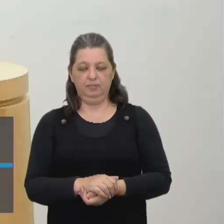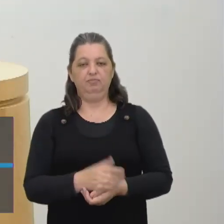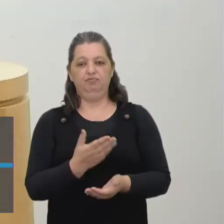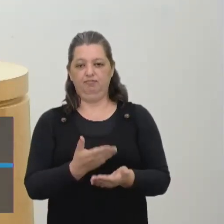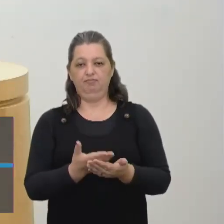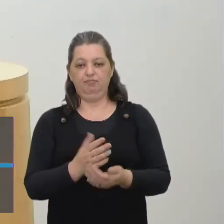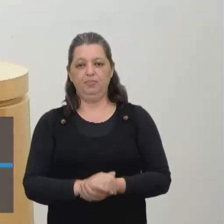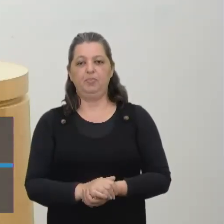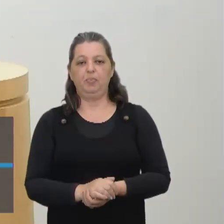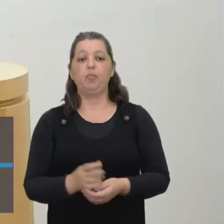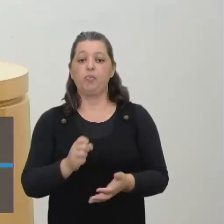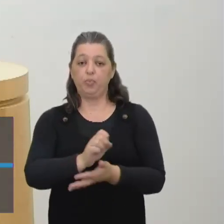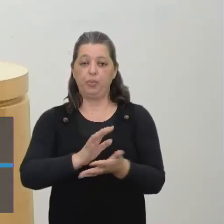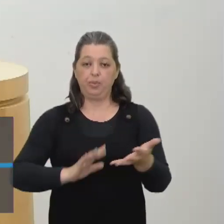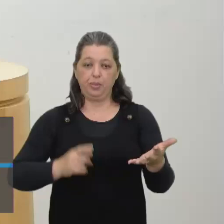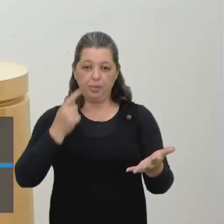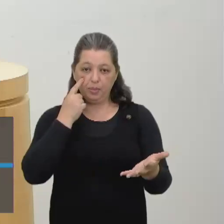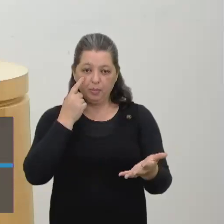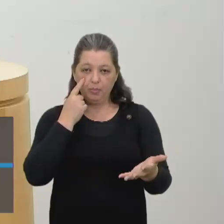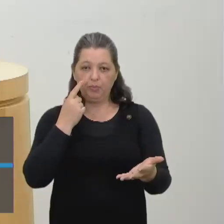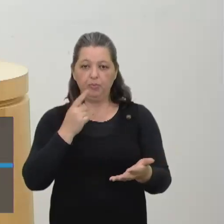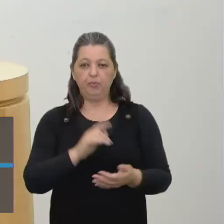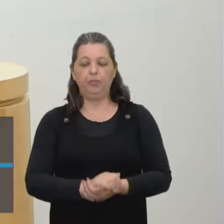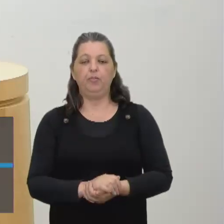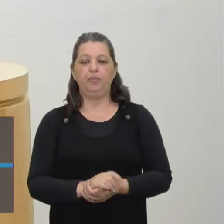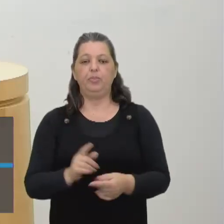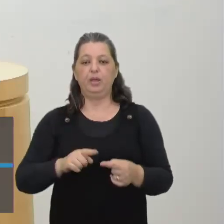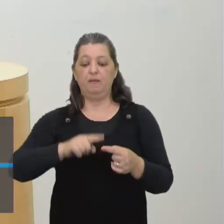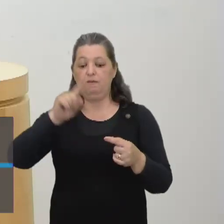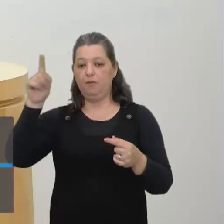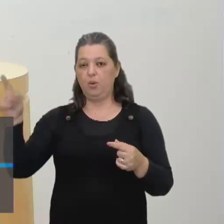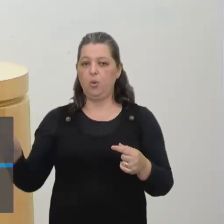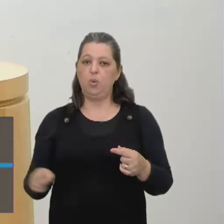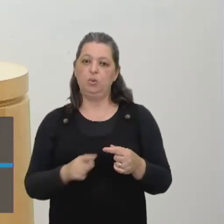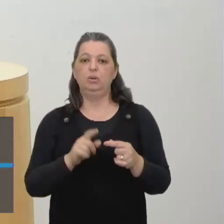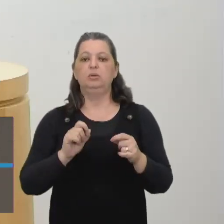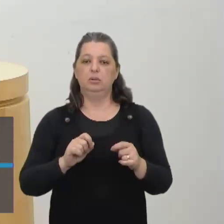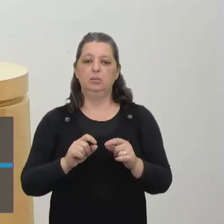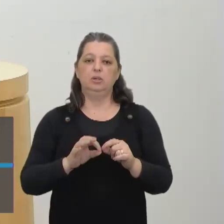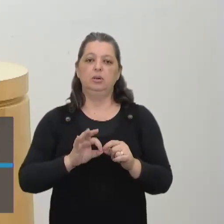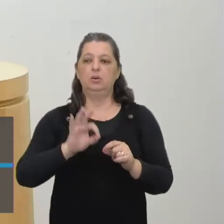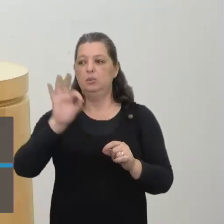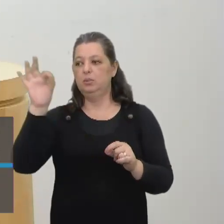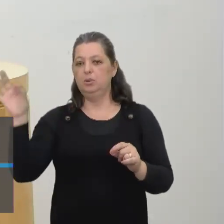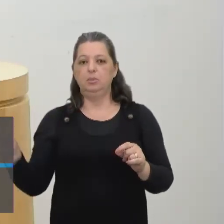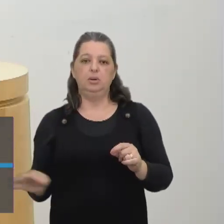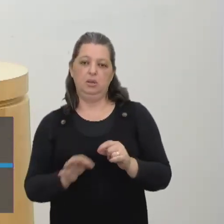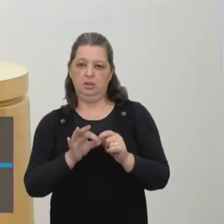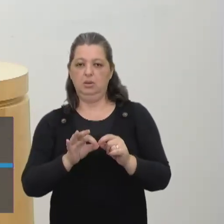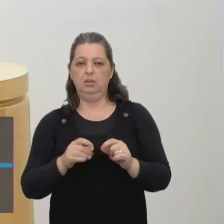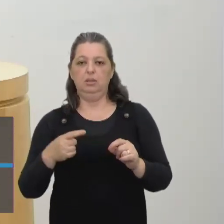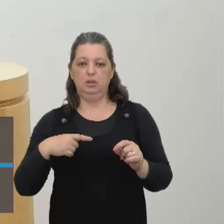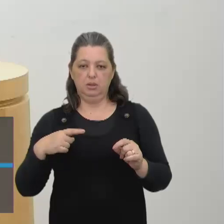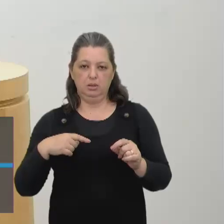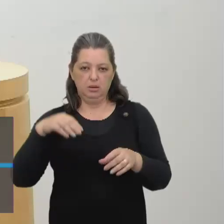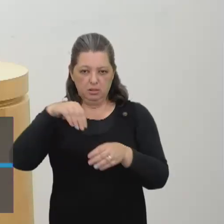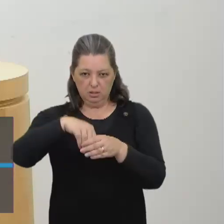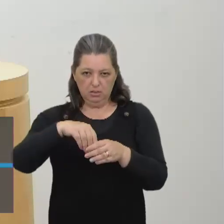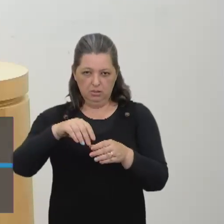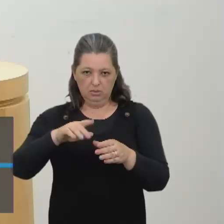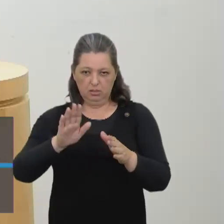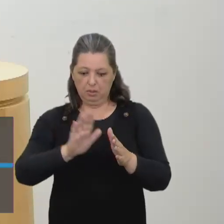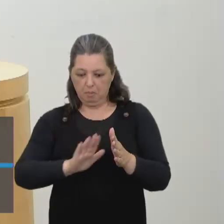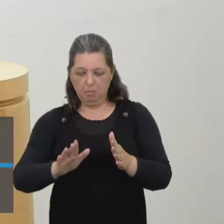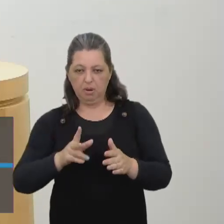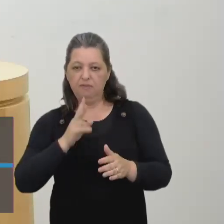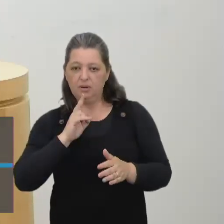mesmo. Então, esse exercício foi de comprimento. Falou de volta, tem a ver com um comprimento. Ah, professora, mas tinha a região interna ali pintada de verde. Não